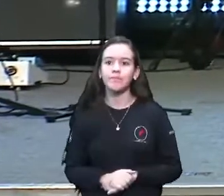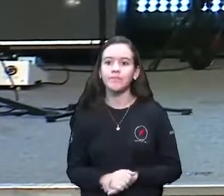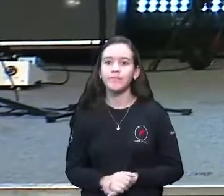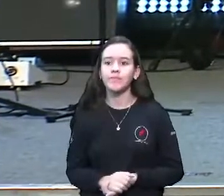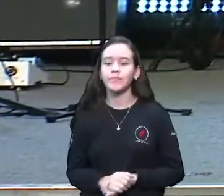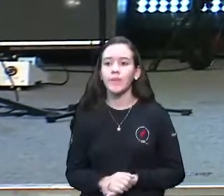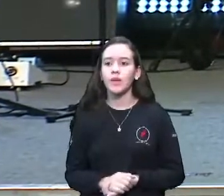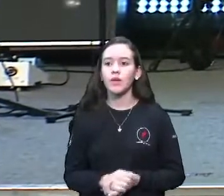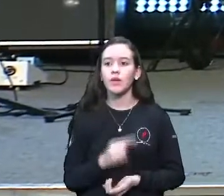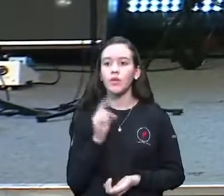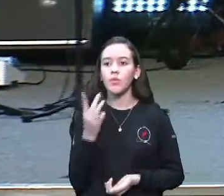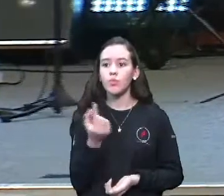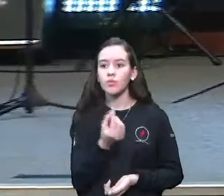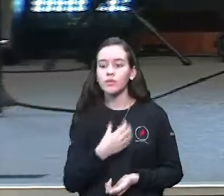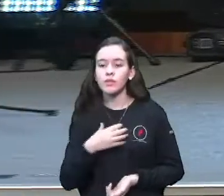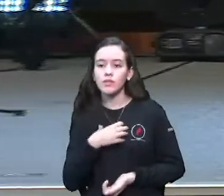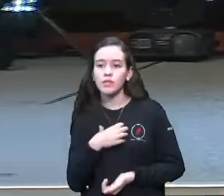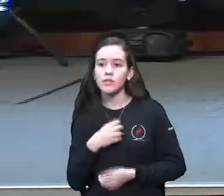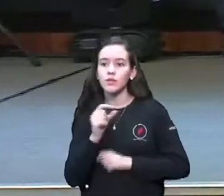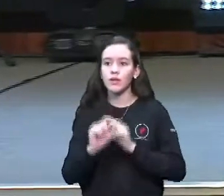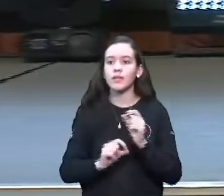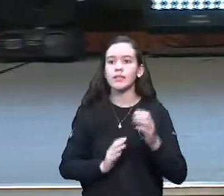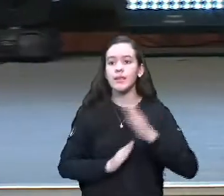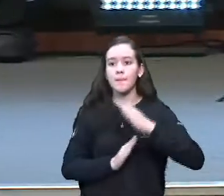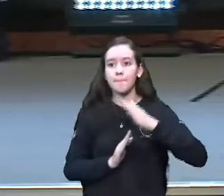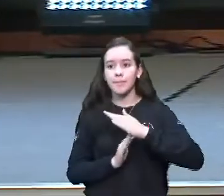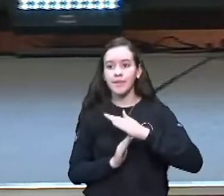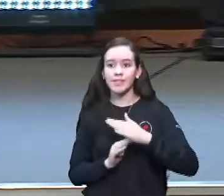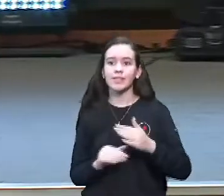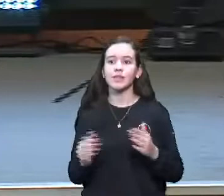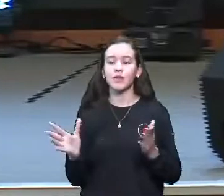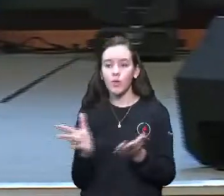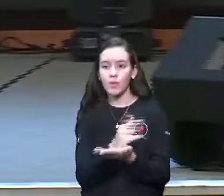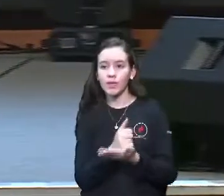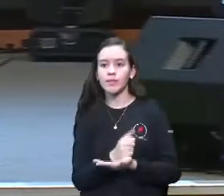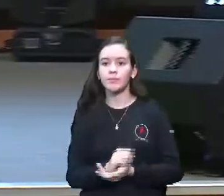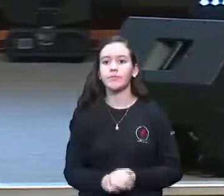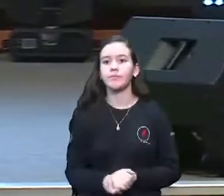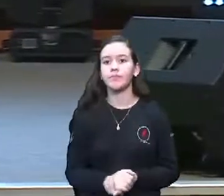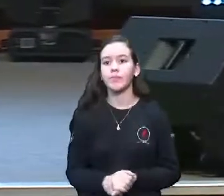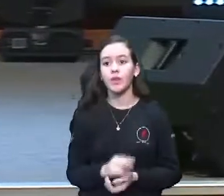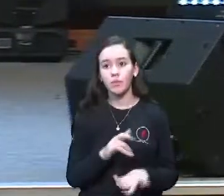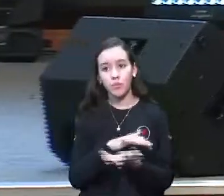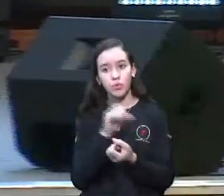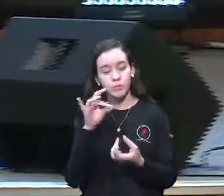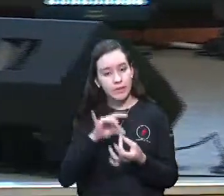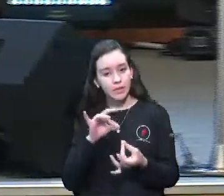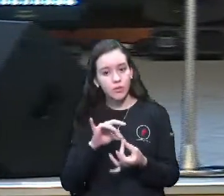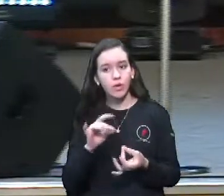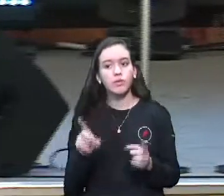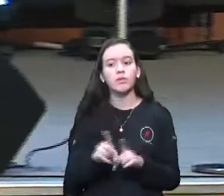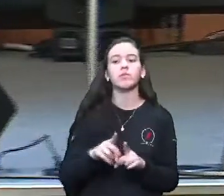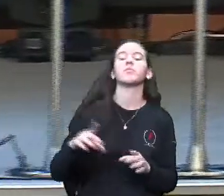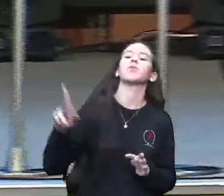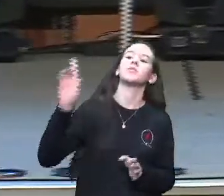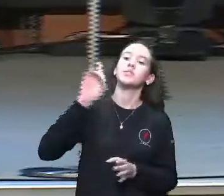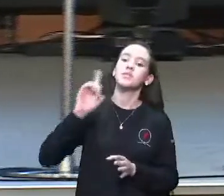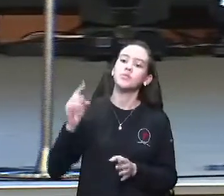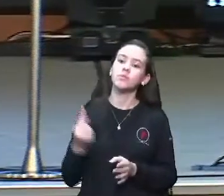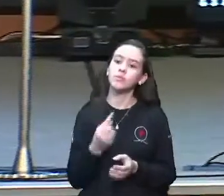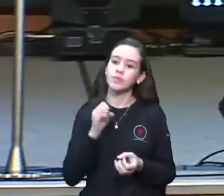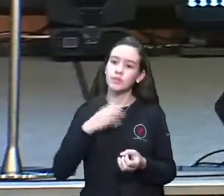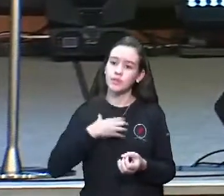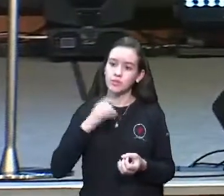Amigo, só tem um jeito de impedir uma colheita de dar. Eu estou falando do mundo espiritual de Deus. Só tem um jeito